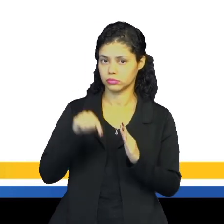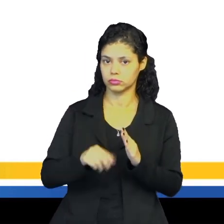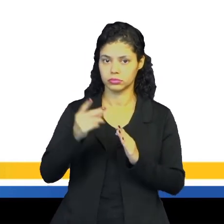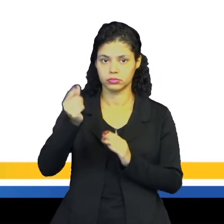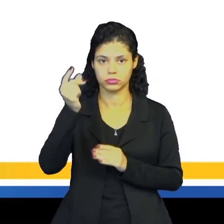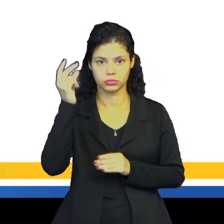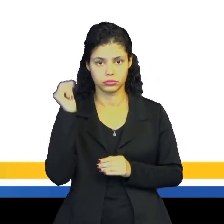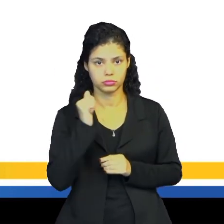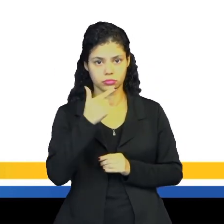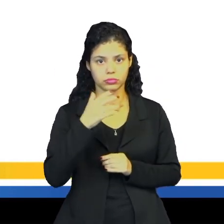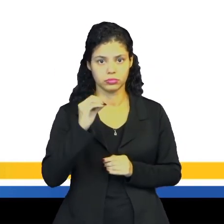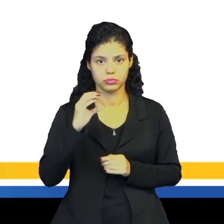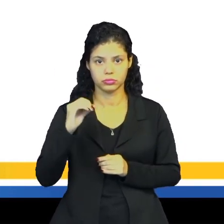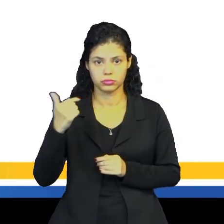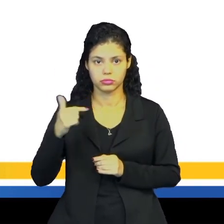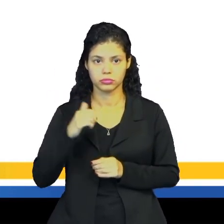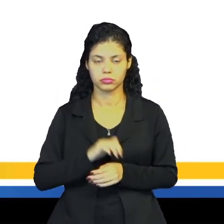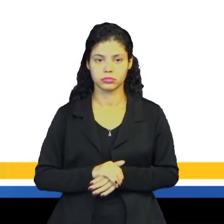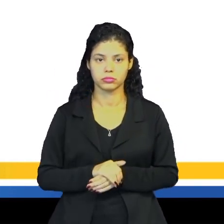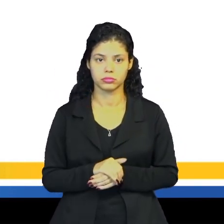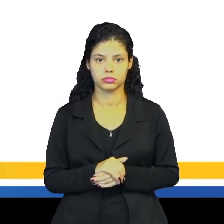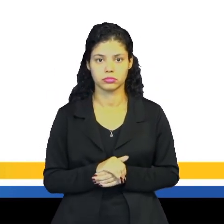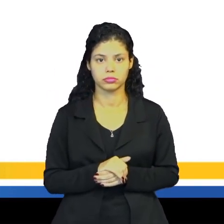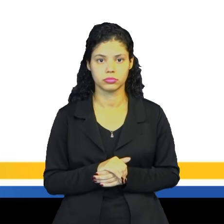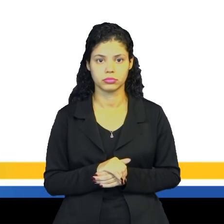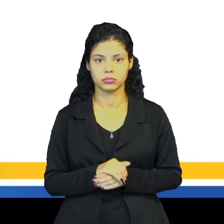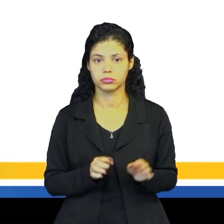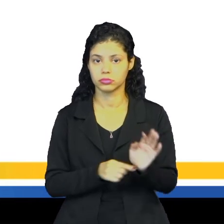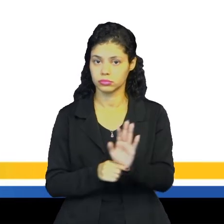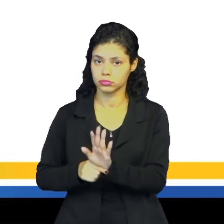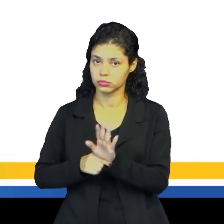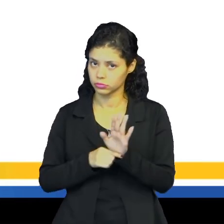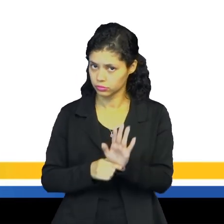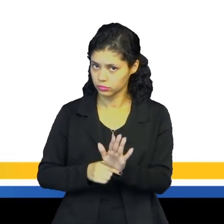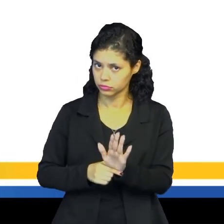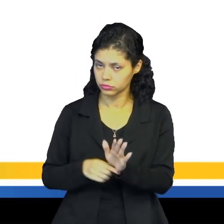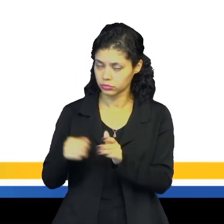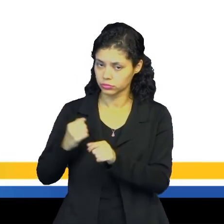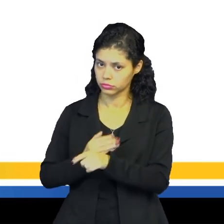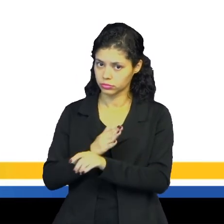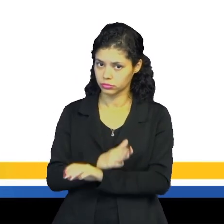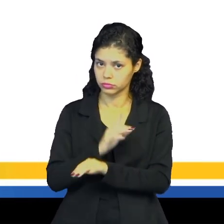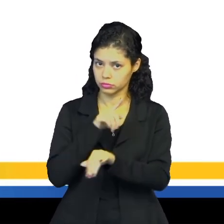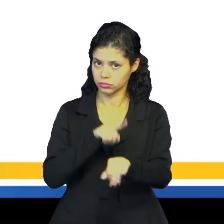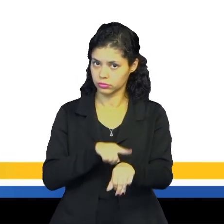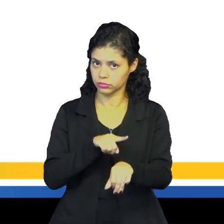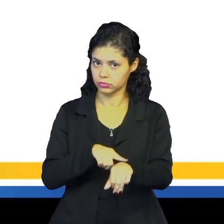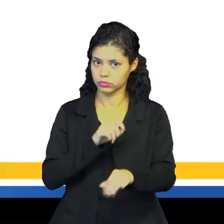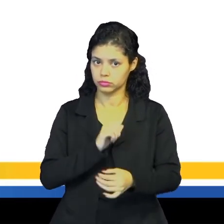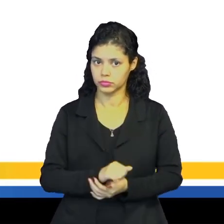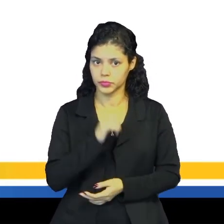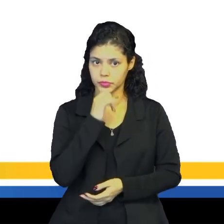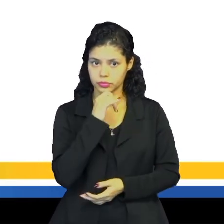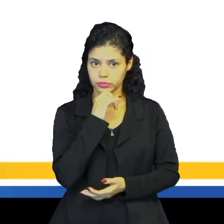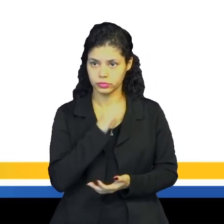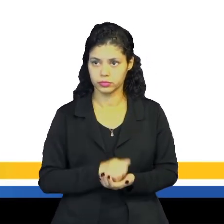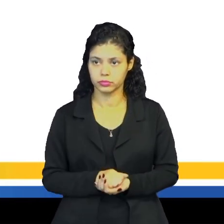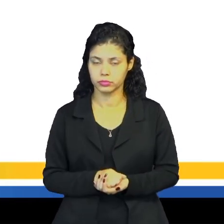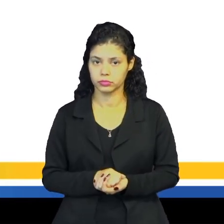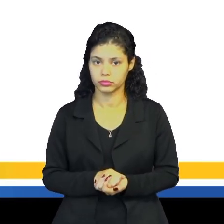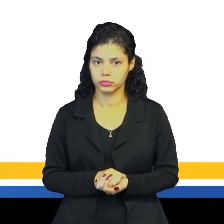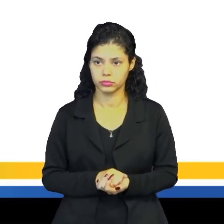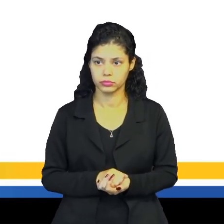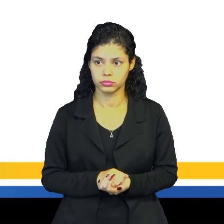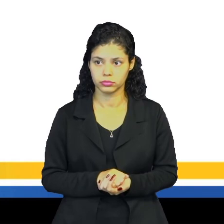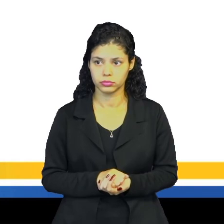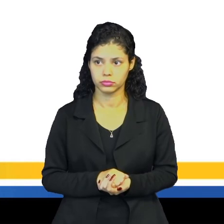desde 2002. Nós temos o by, que é para indicar um evento que não ultrapasse um determinado tempo. Por exemplo, finish